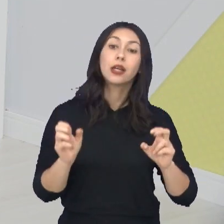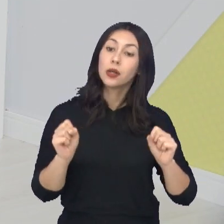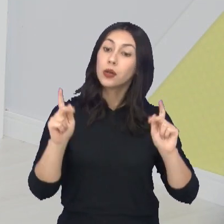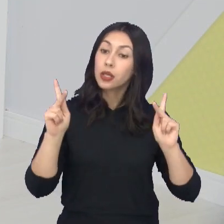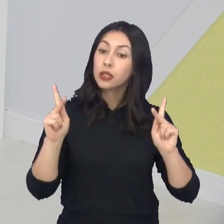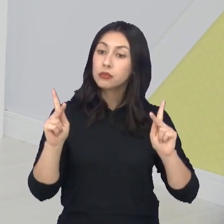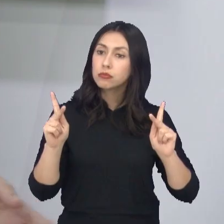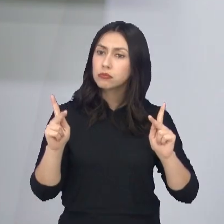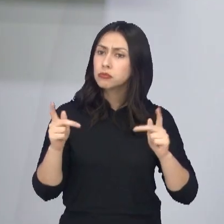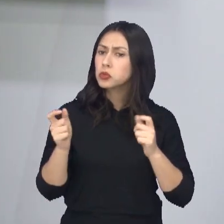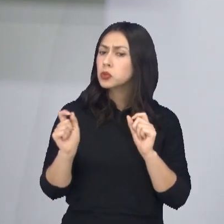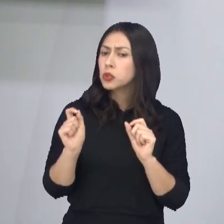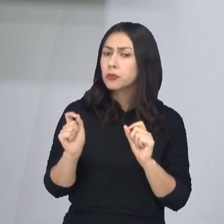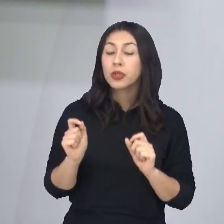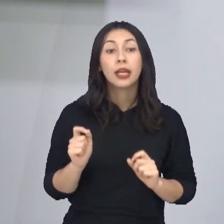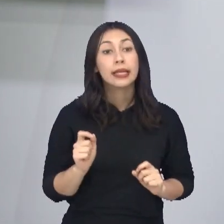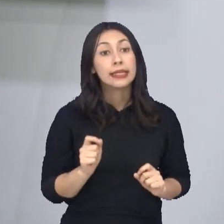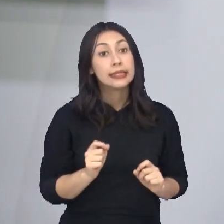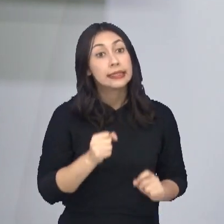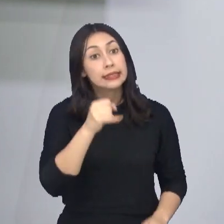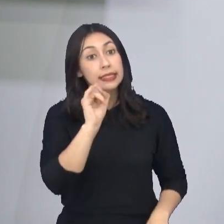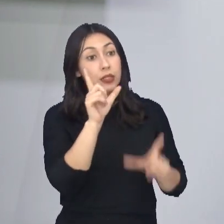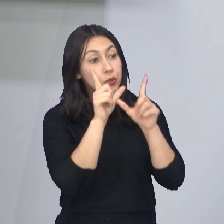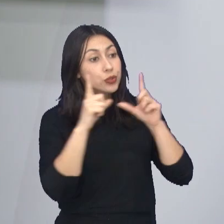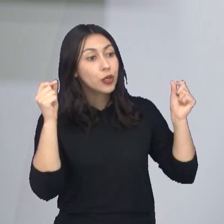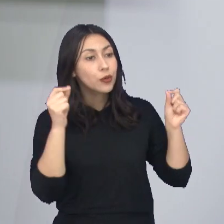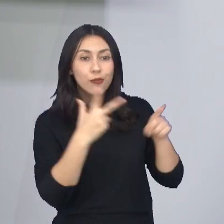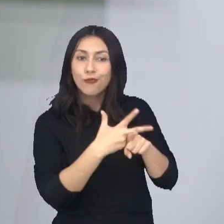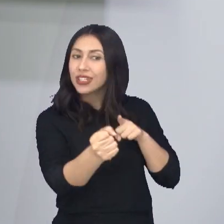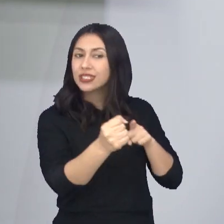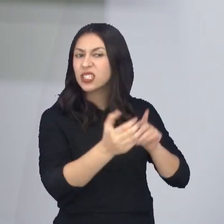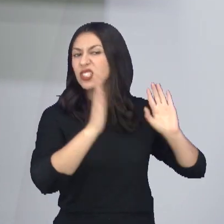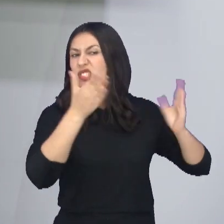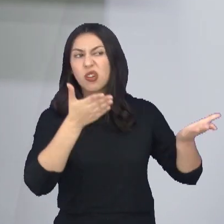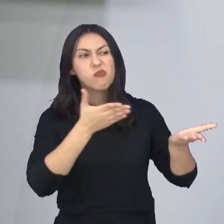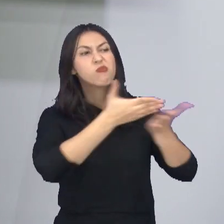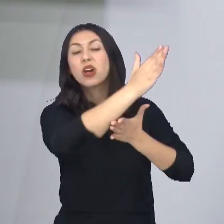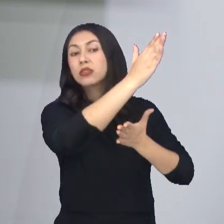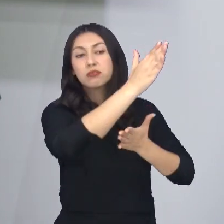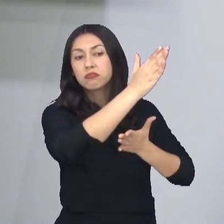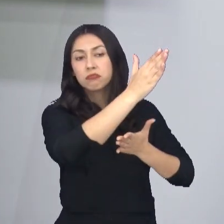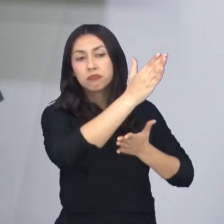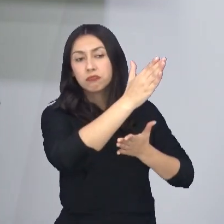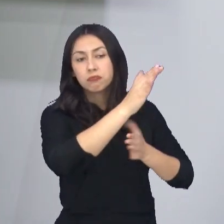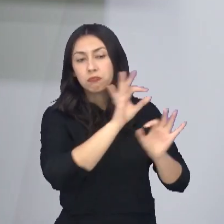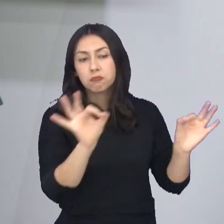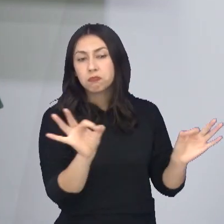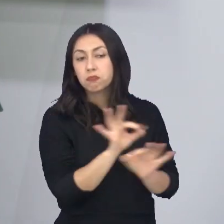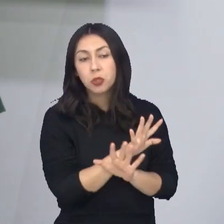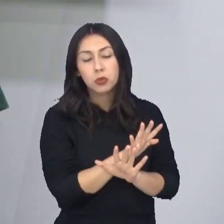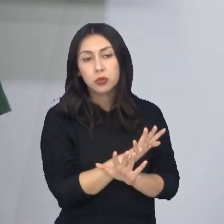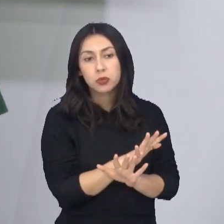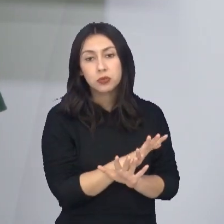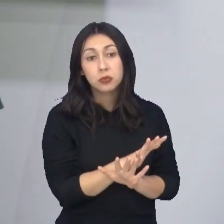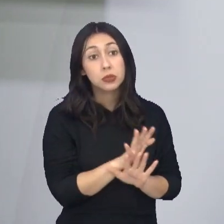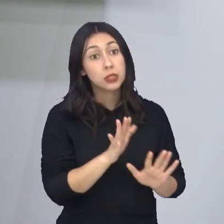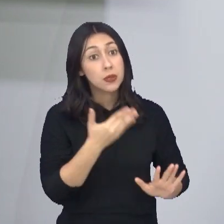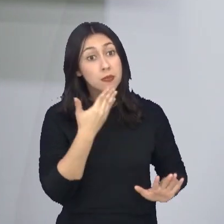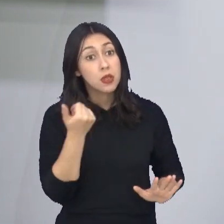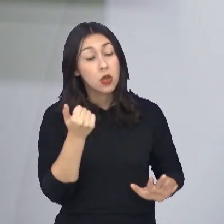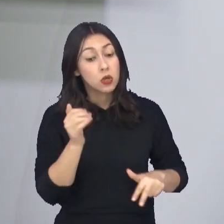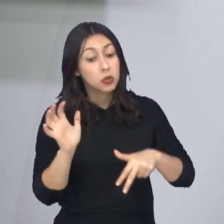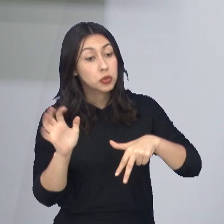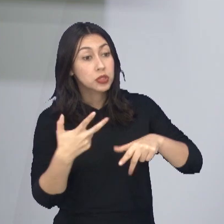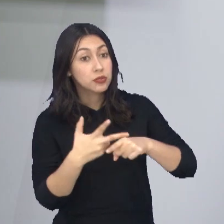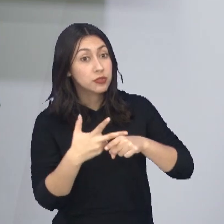alguma coisa do Nacional, Bruno? É, porque o 15 de Jaú, se vencer amanhã, já se classifica com 2 rodadas de antecedência. Exato. Então, é mais fácil, é melhor o Joséense torcer para